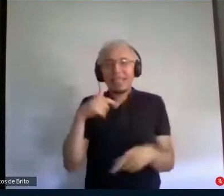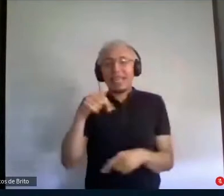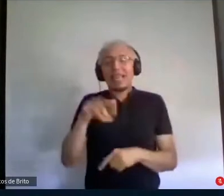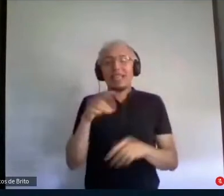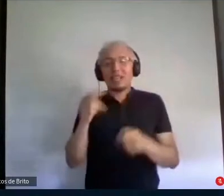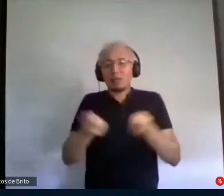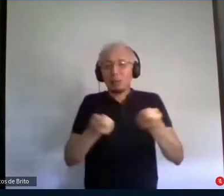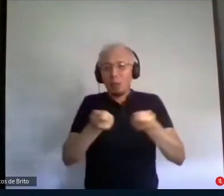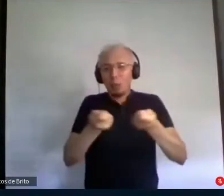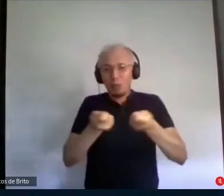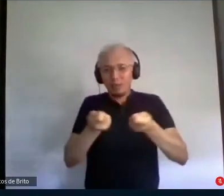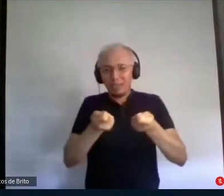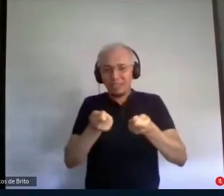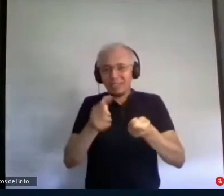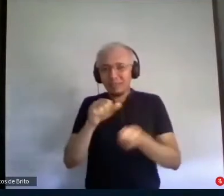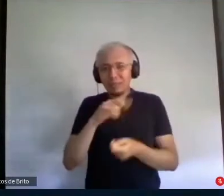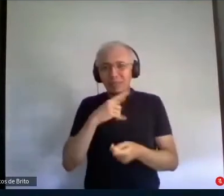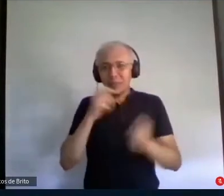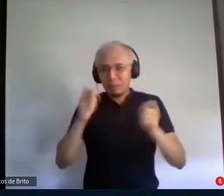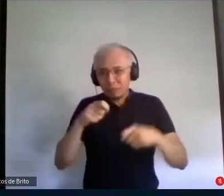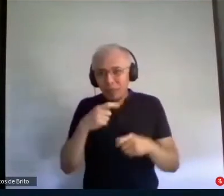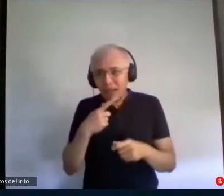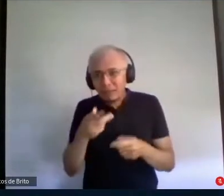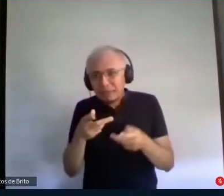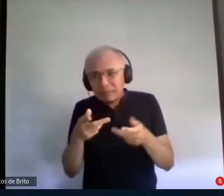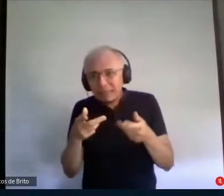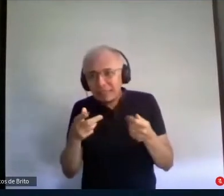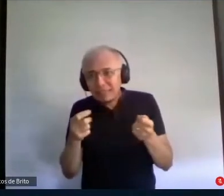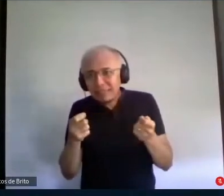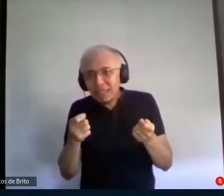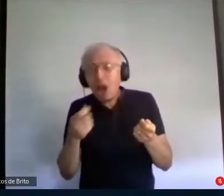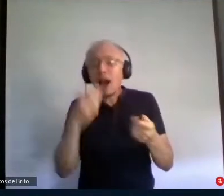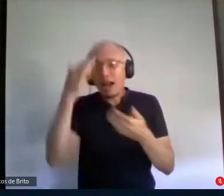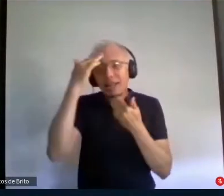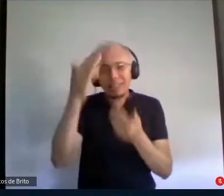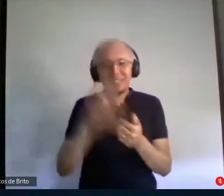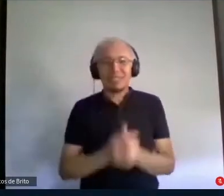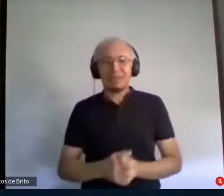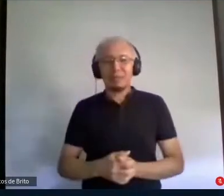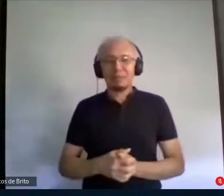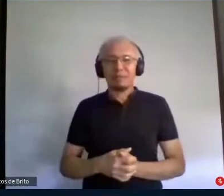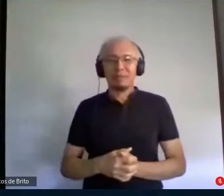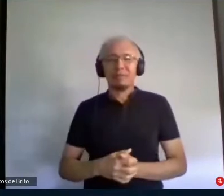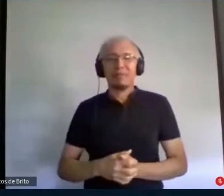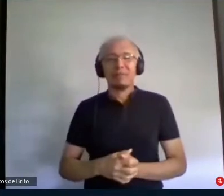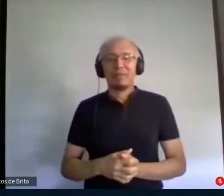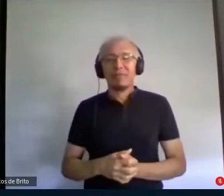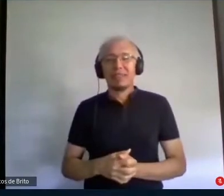sala. Se puder marcar o meu tempo, eu agradeceria. Obrigada.